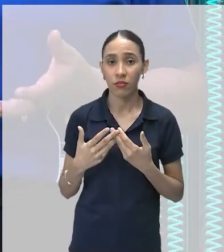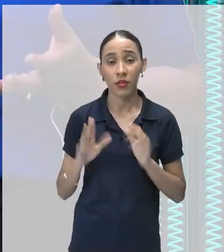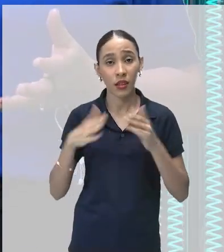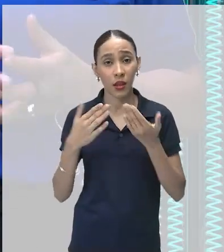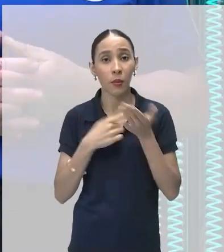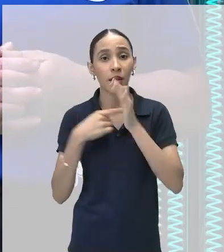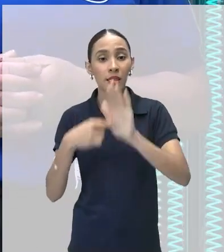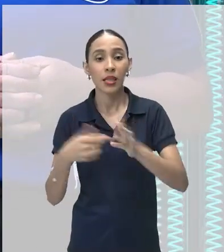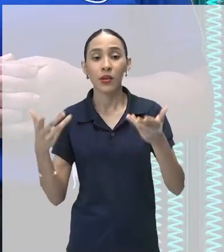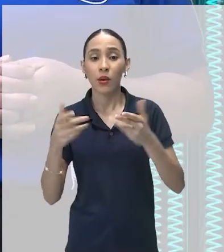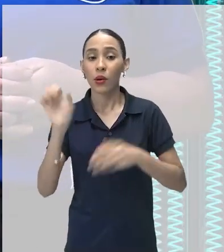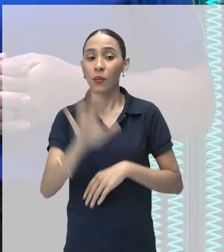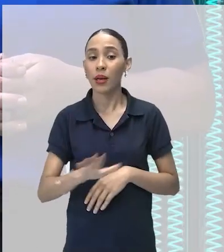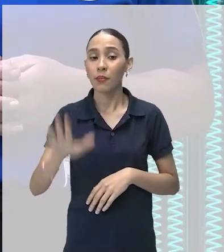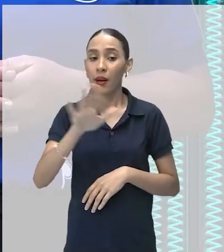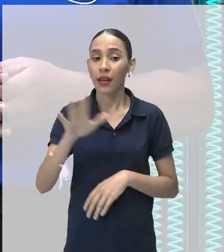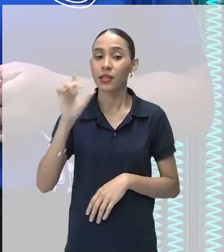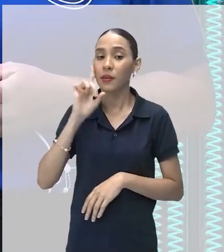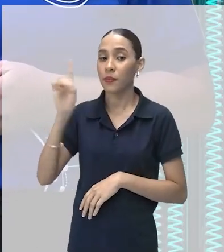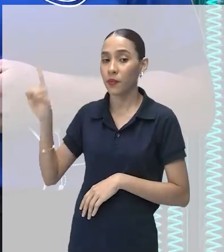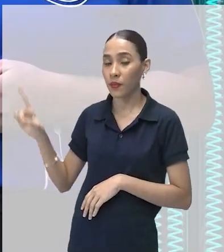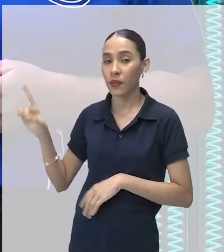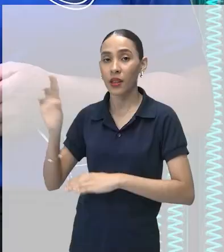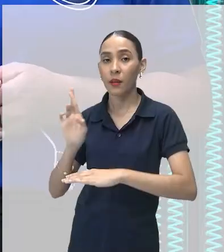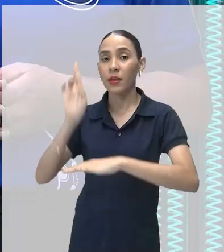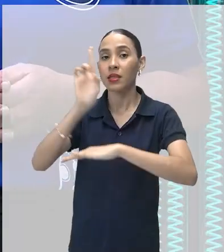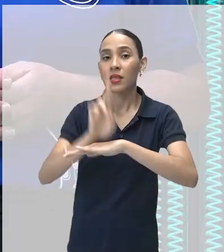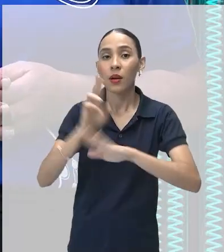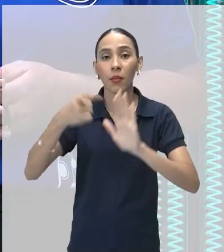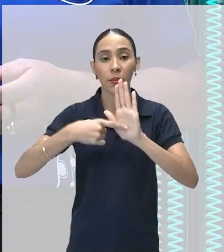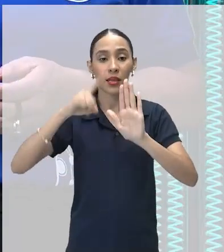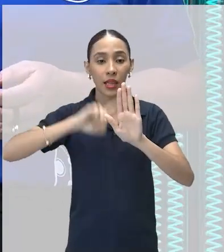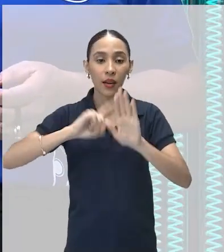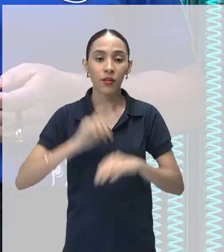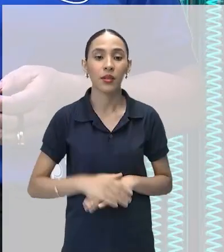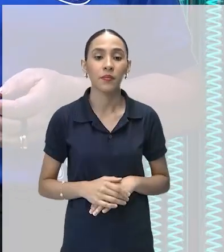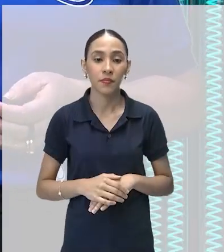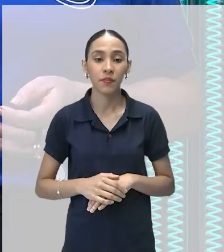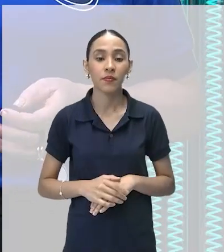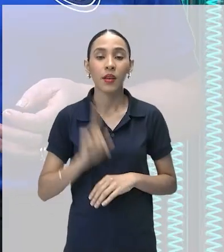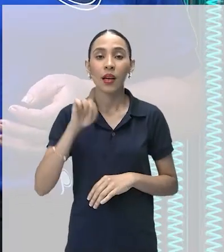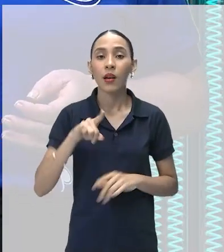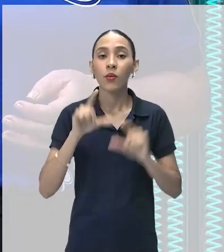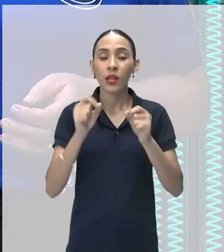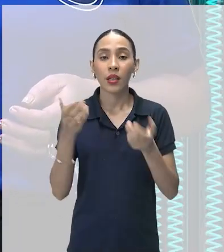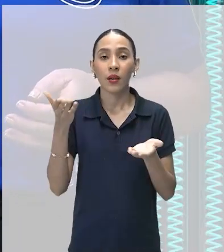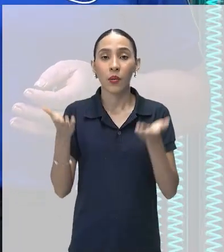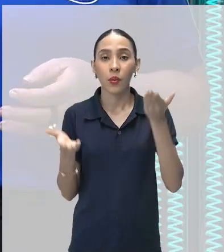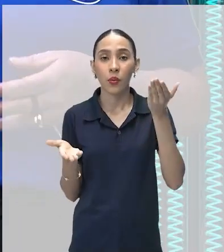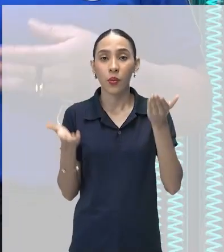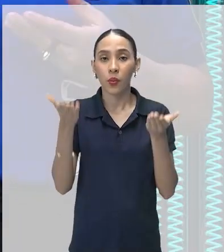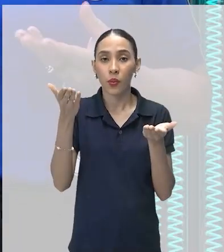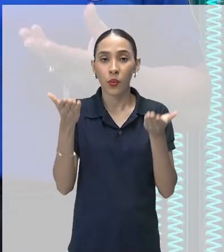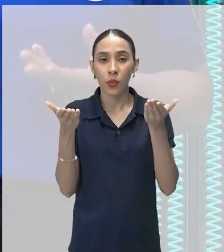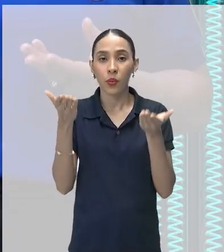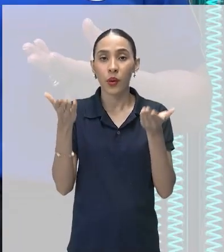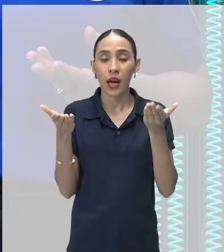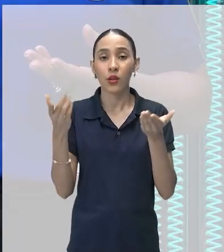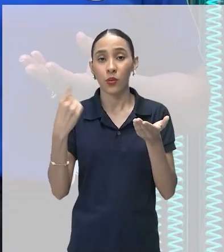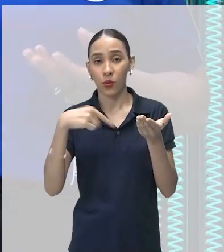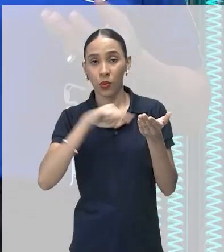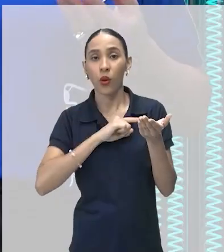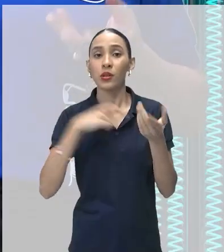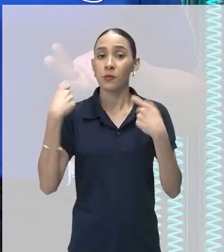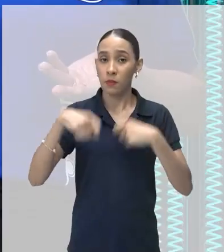aí eu trouxe para vocês uma imagem para representar uma metáfora, certo? Que é justamente o equilíbrio, que nós temos que